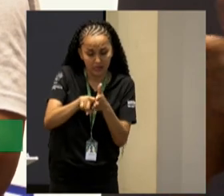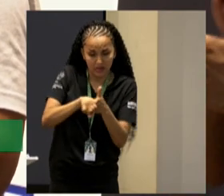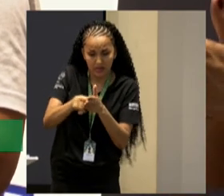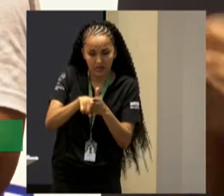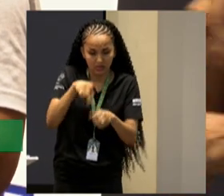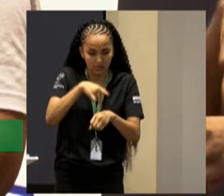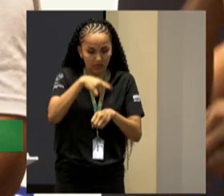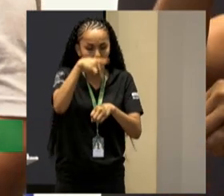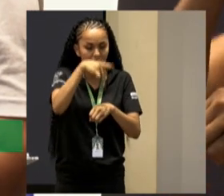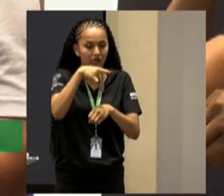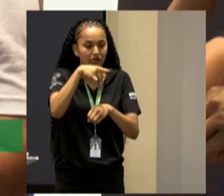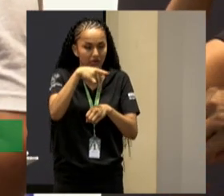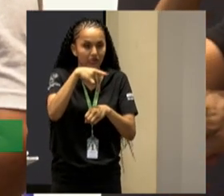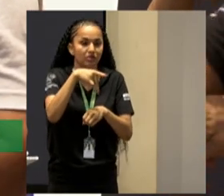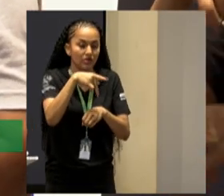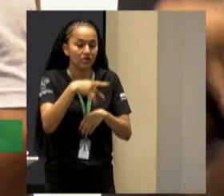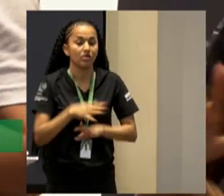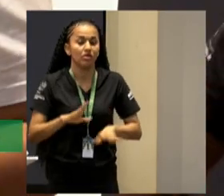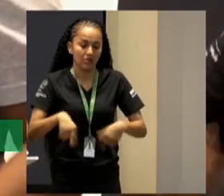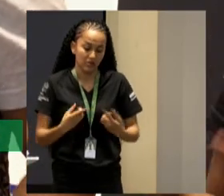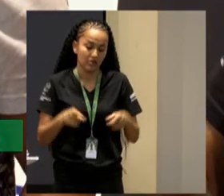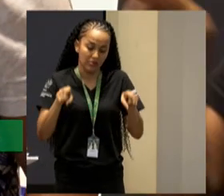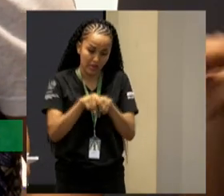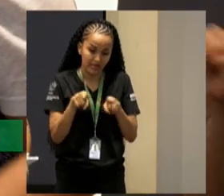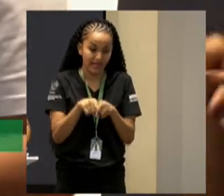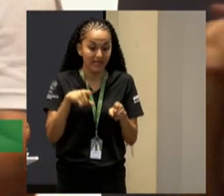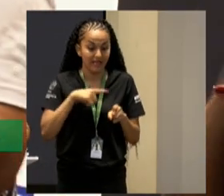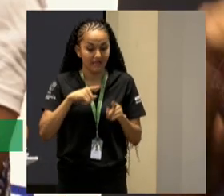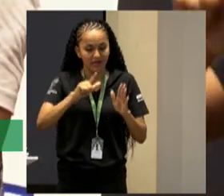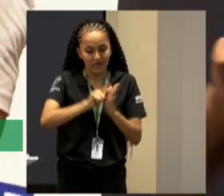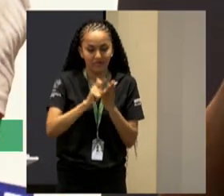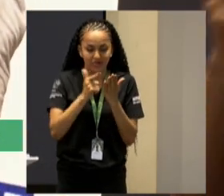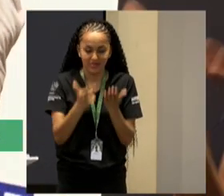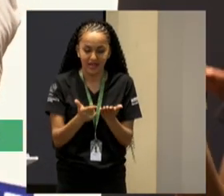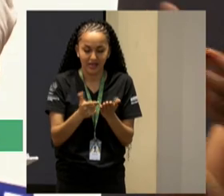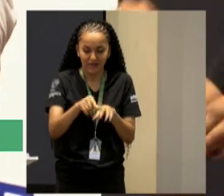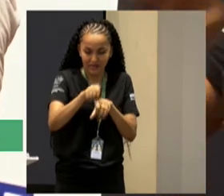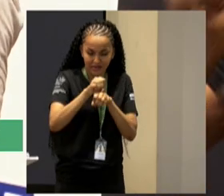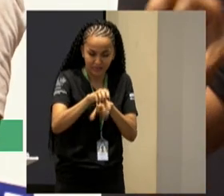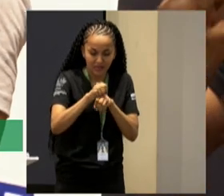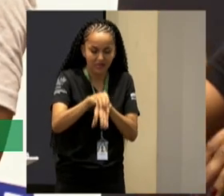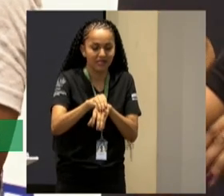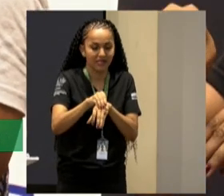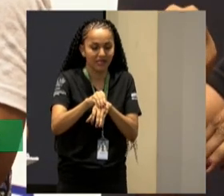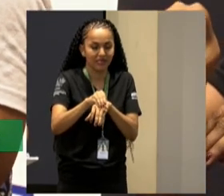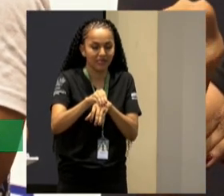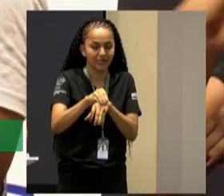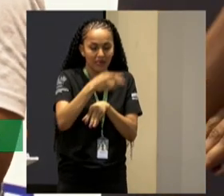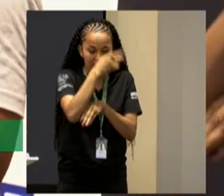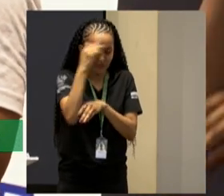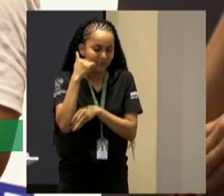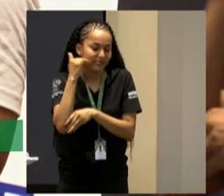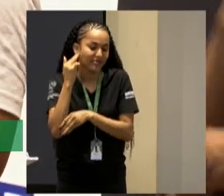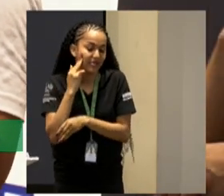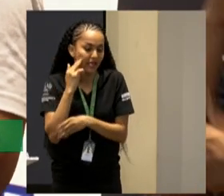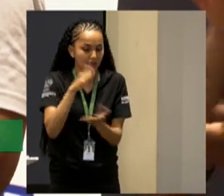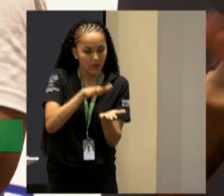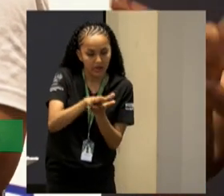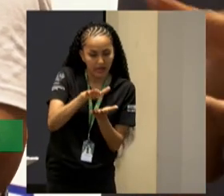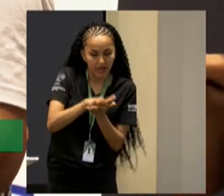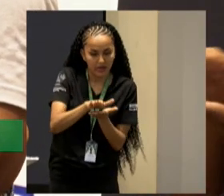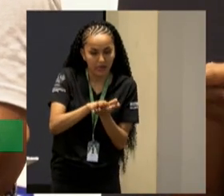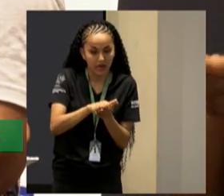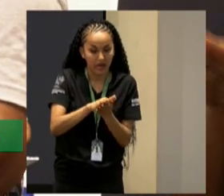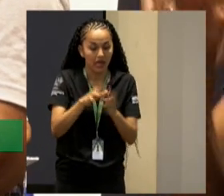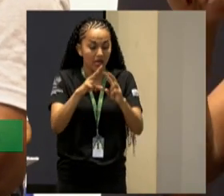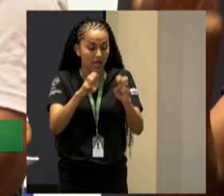Brasil. Também trouxe o jornal Educação Afro, que era um jornal publicado para a rede. Mas entendia